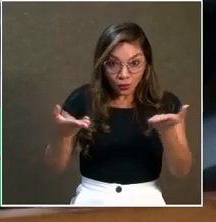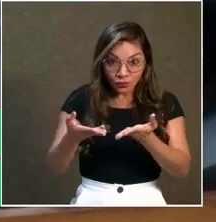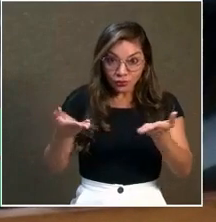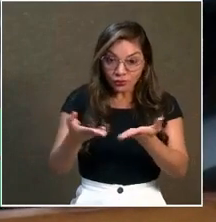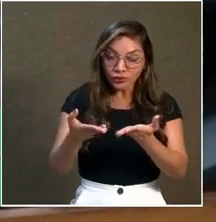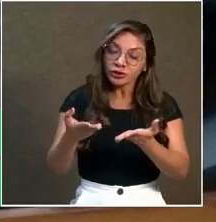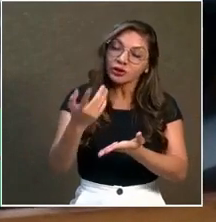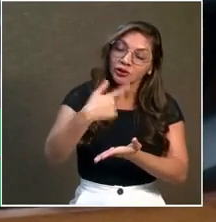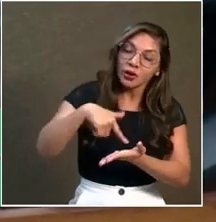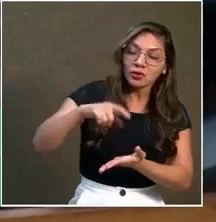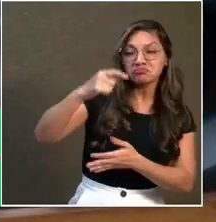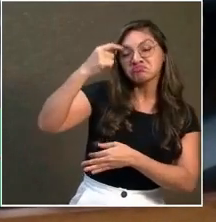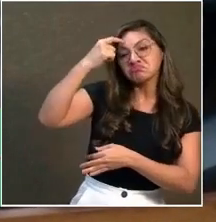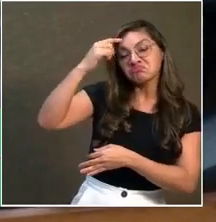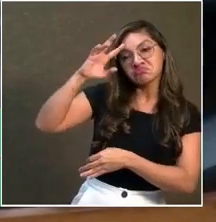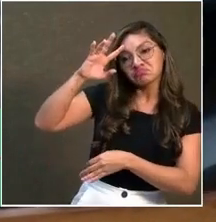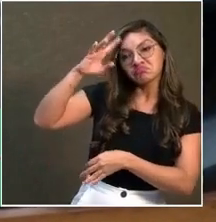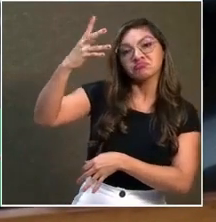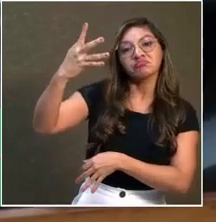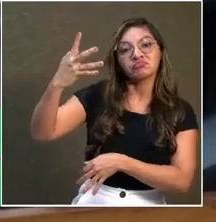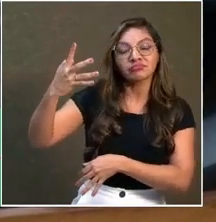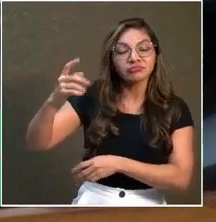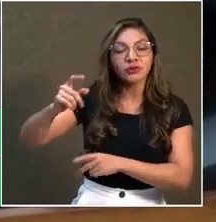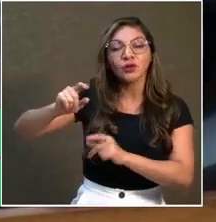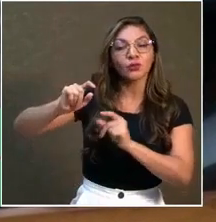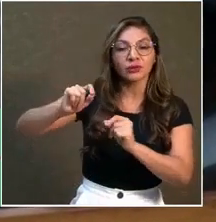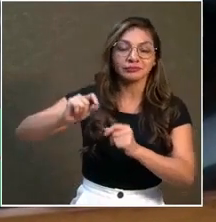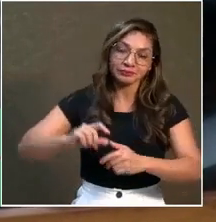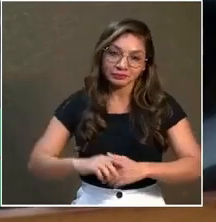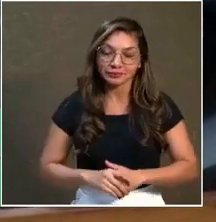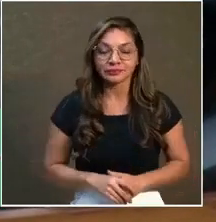nós optamos por não...